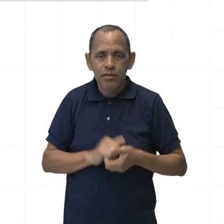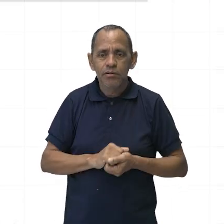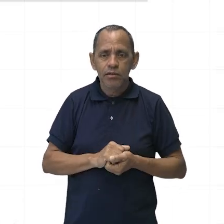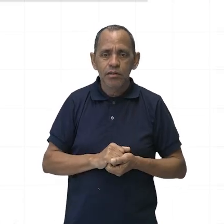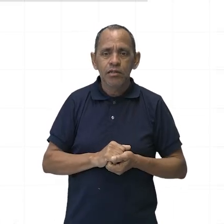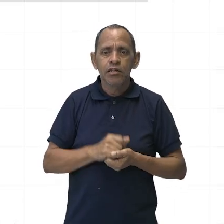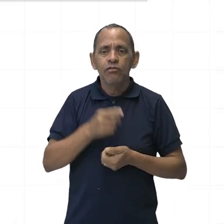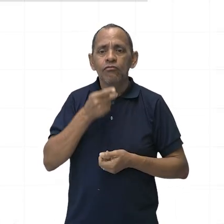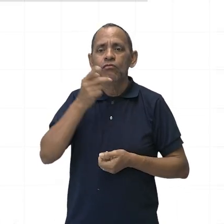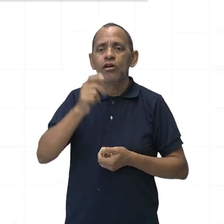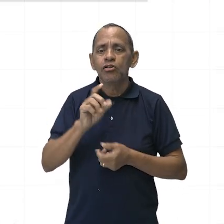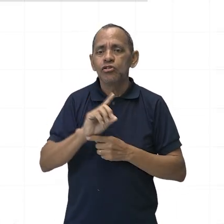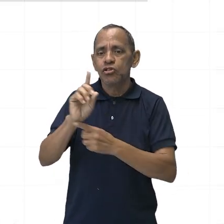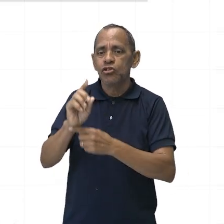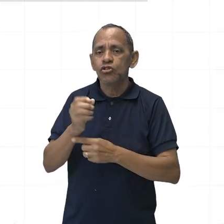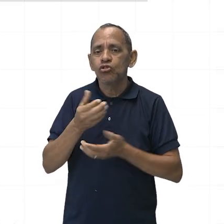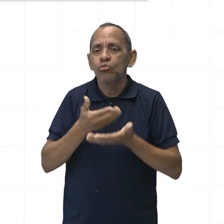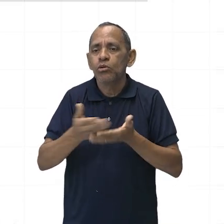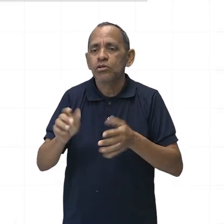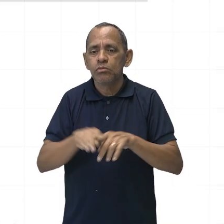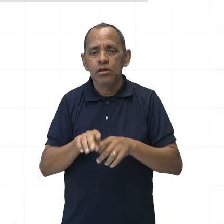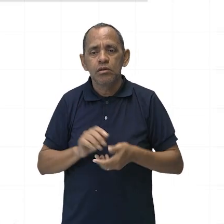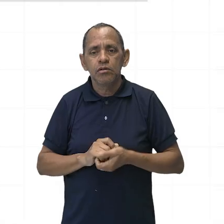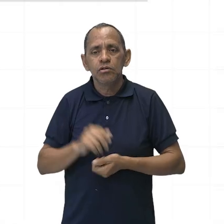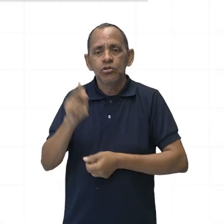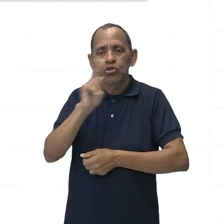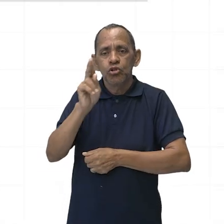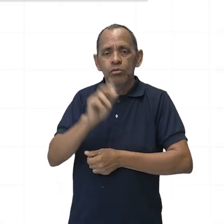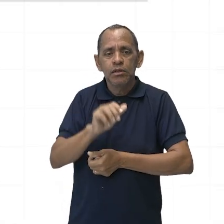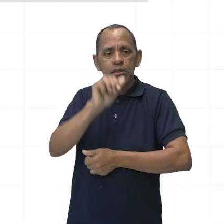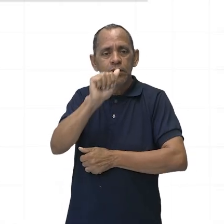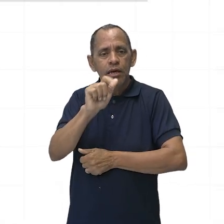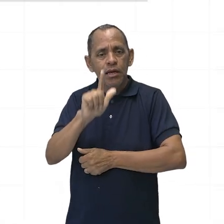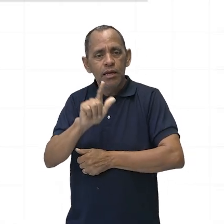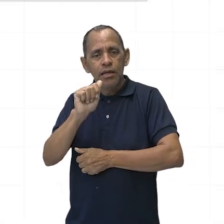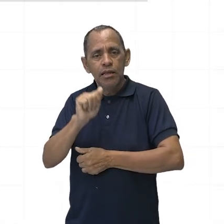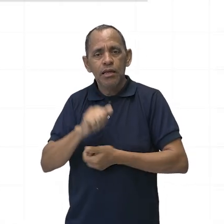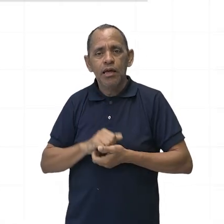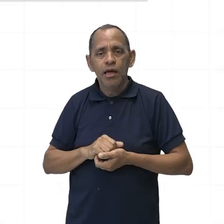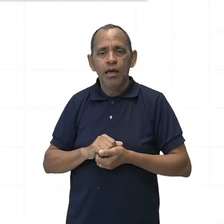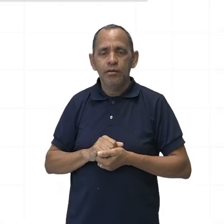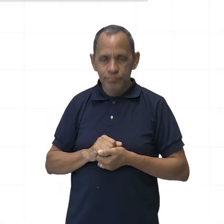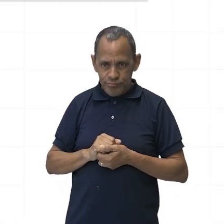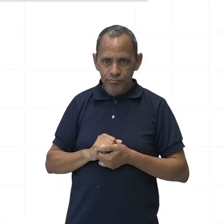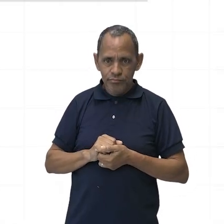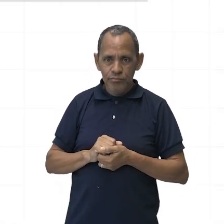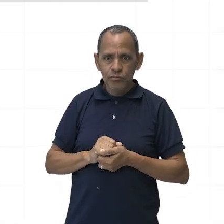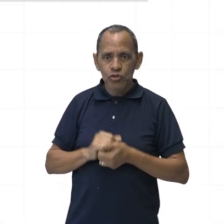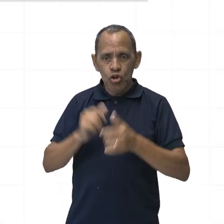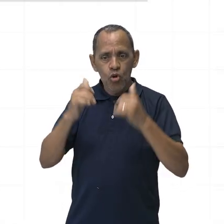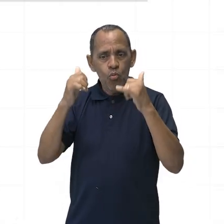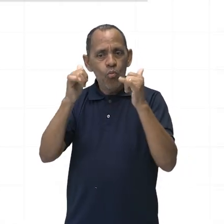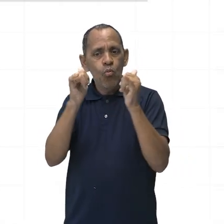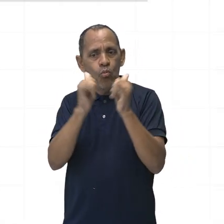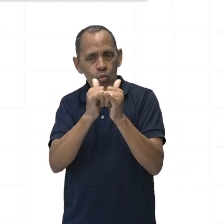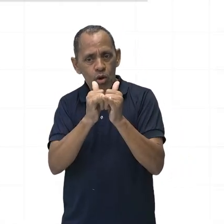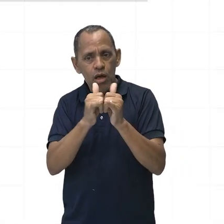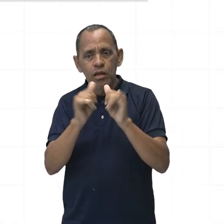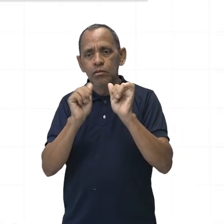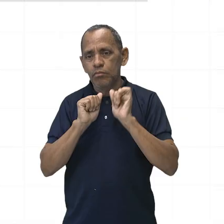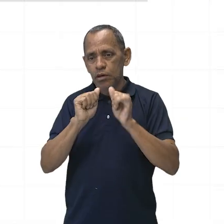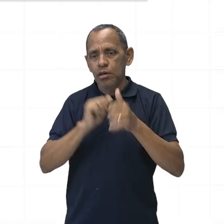as partes do Corão que falam sobre Deus, começam com a seguinte palavra: em nome de Alá,